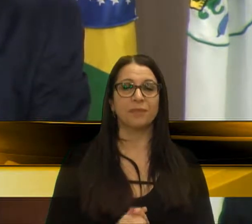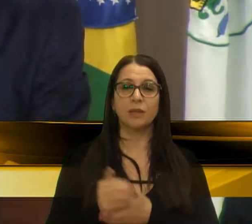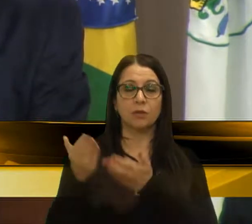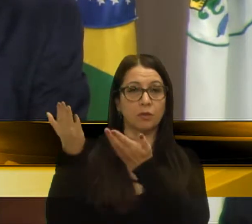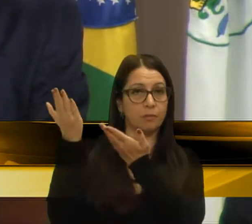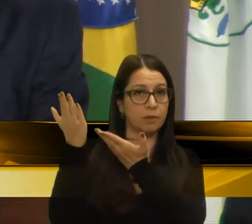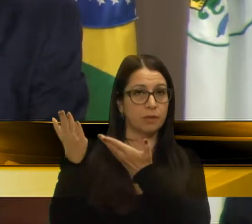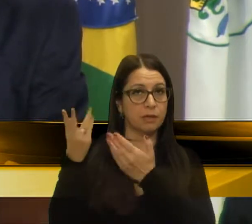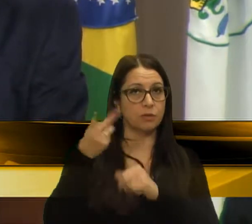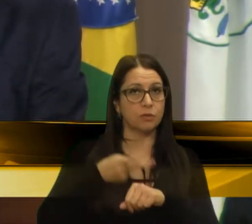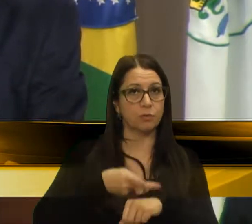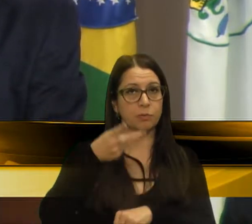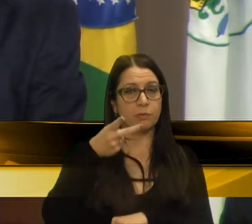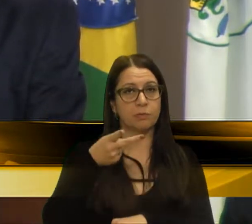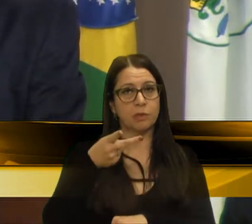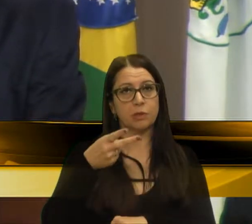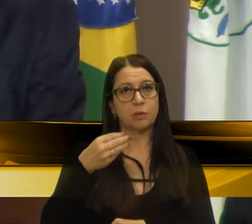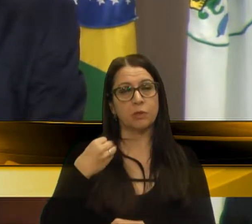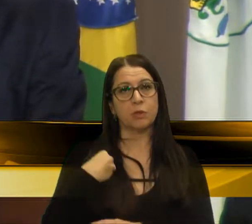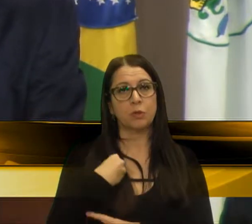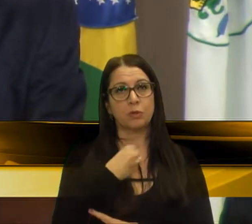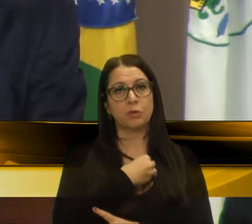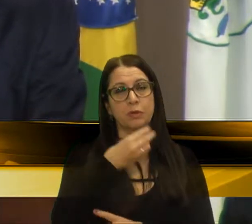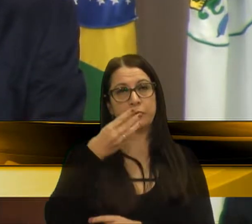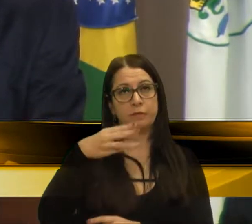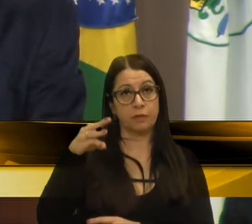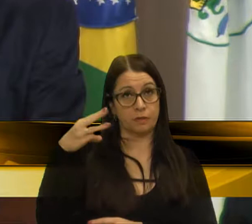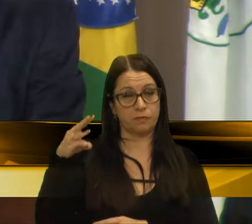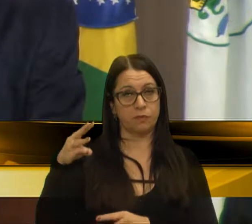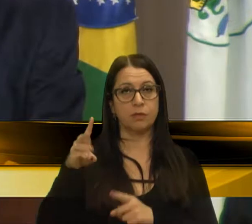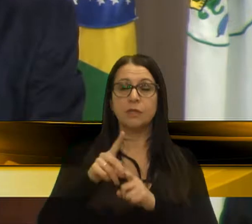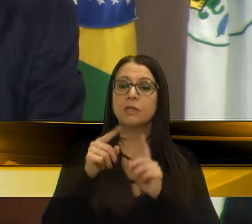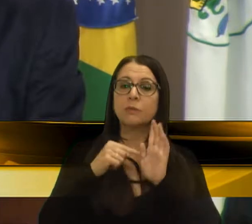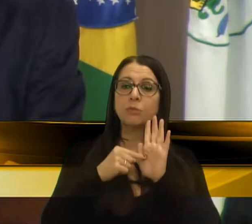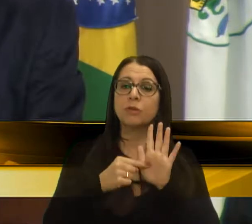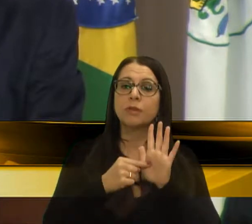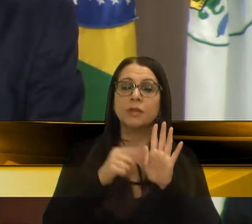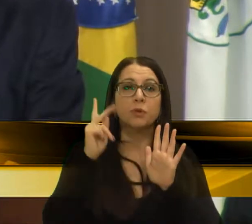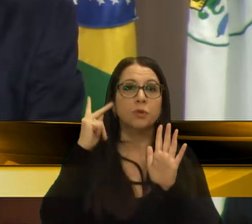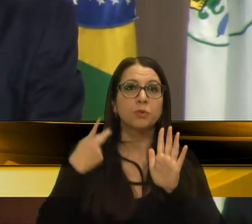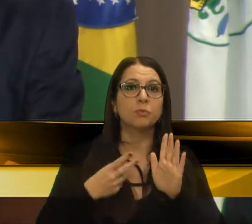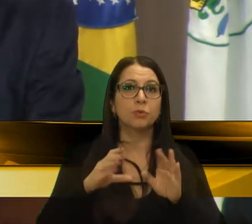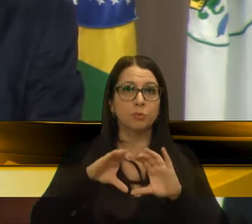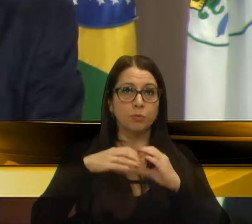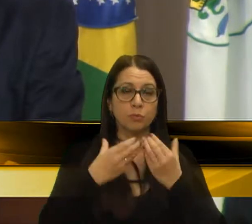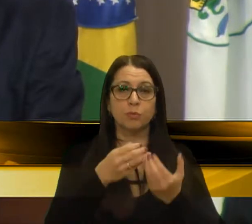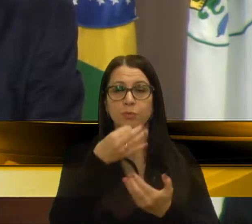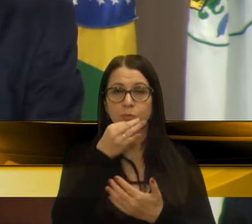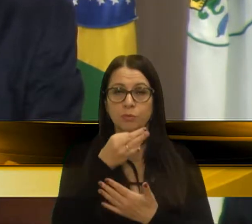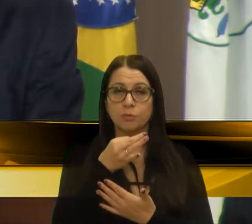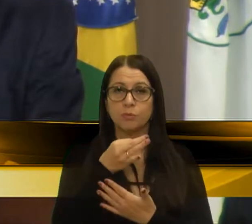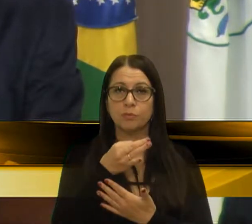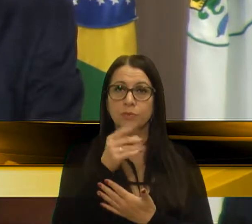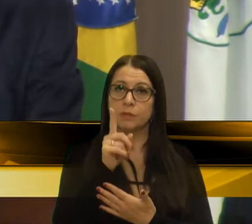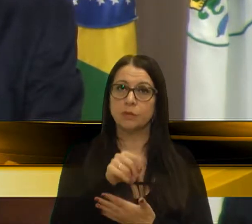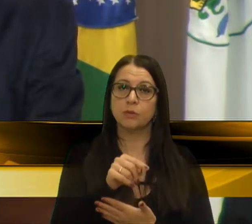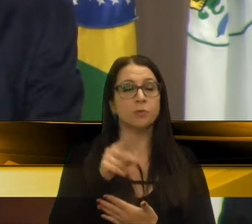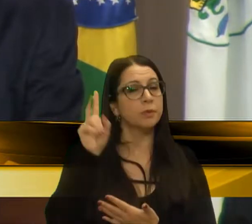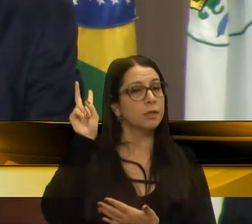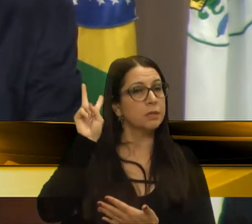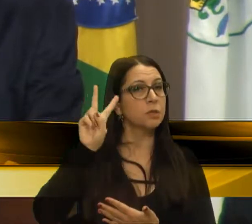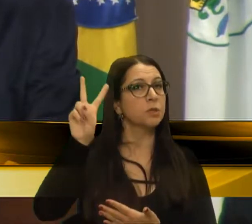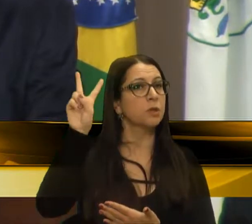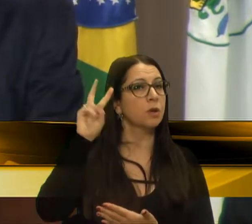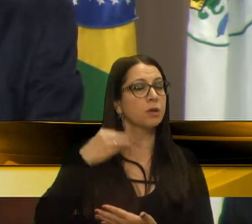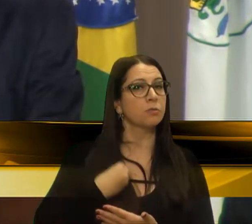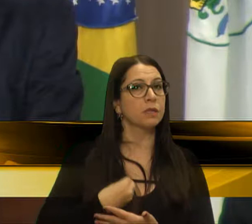Homenageá-lo com o prêmio Dr. Virvi Ramos de Saúde é externar o reconhecimento da comunidade caxiense, cuja sua história de uma